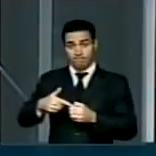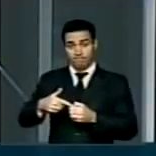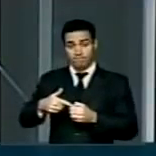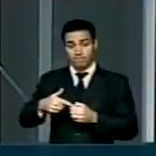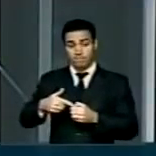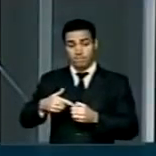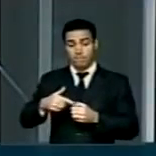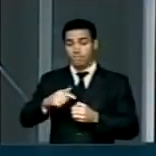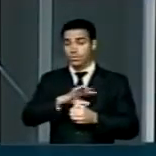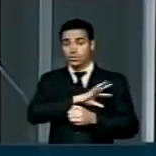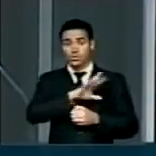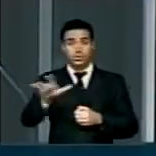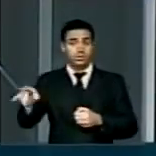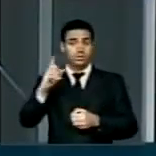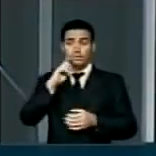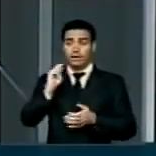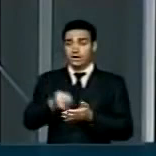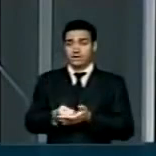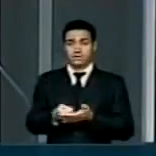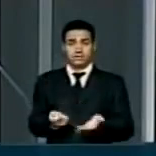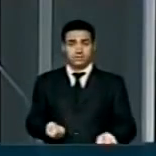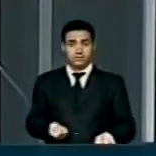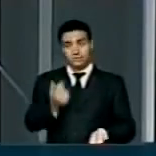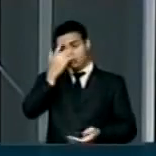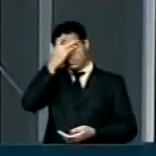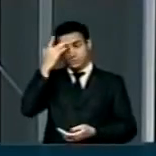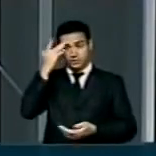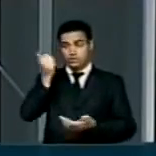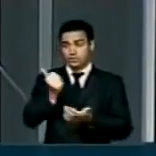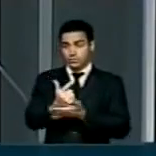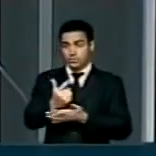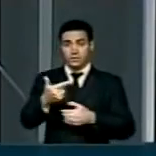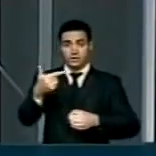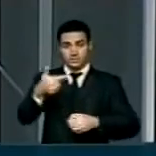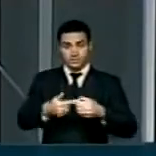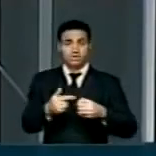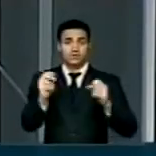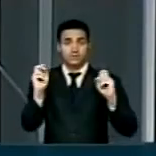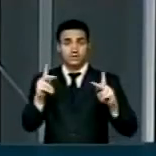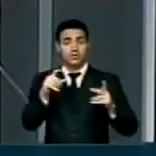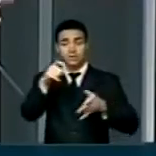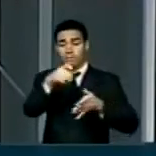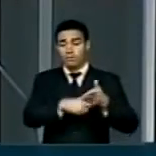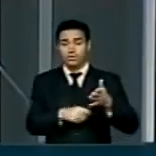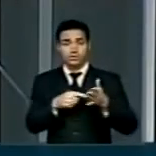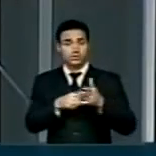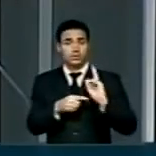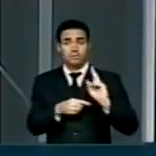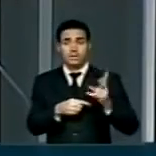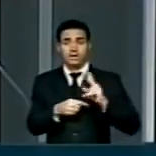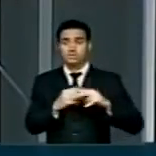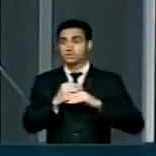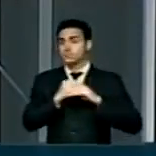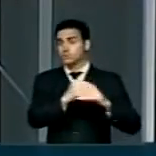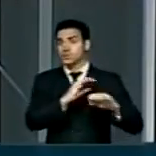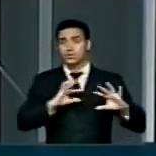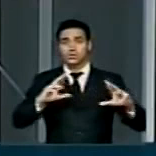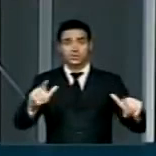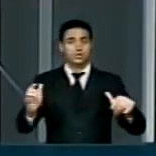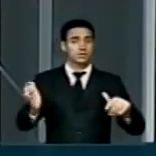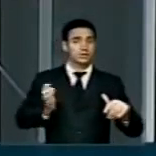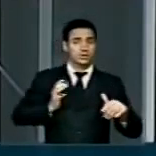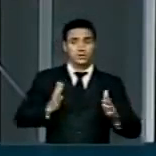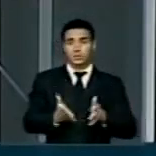é paga por todos aqueles que consomem a gasolina, o imposto é o mesmo para todos, para o rico,